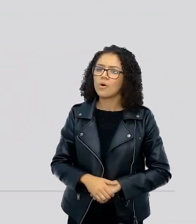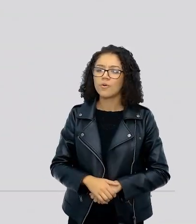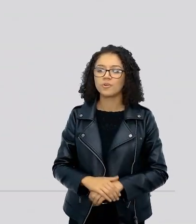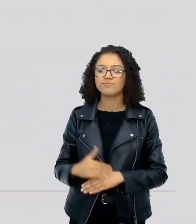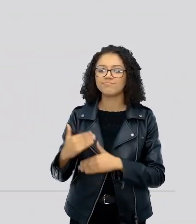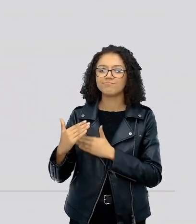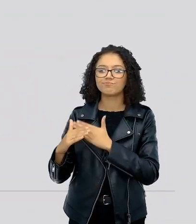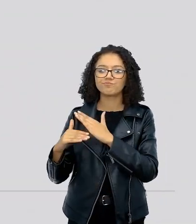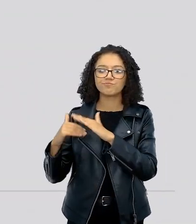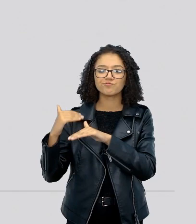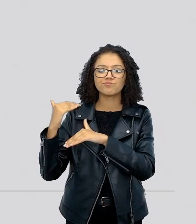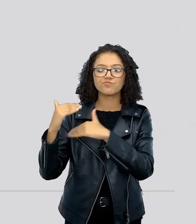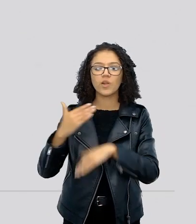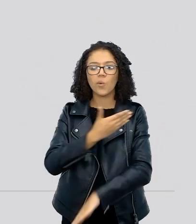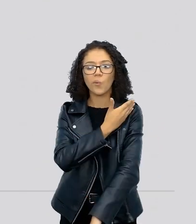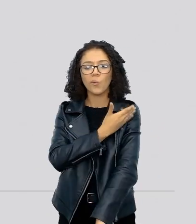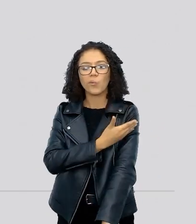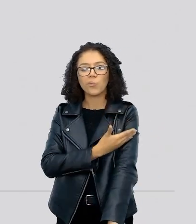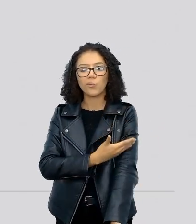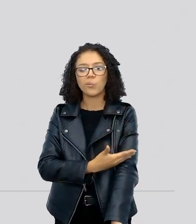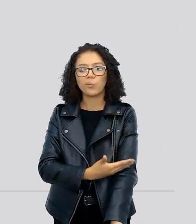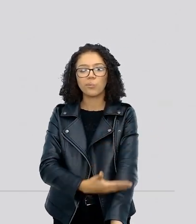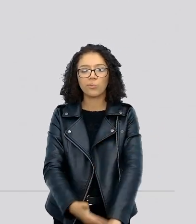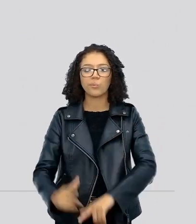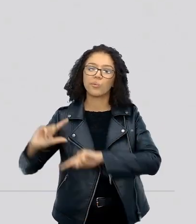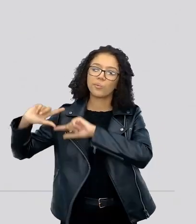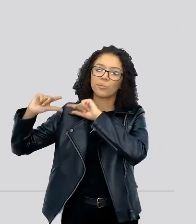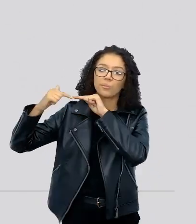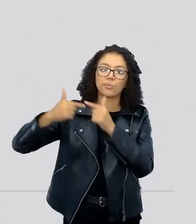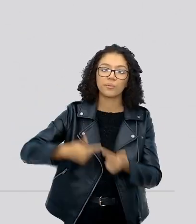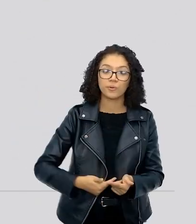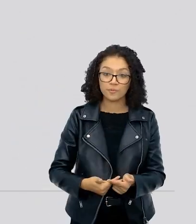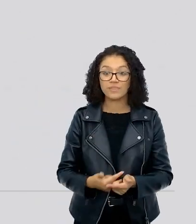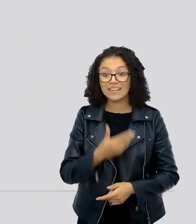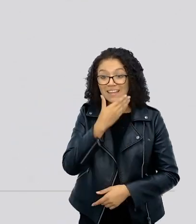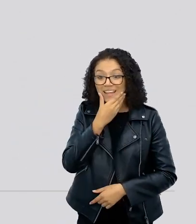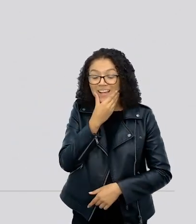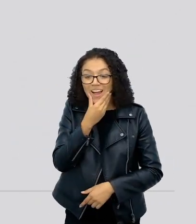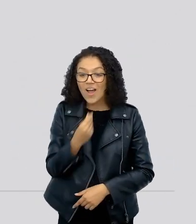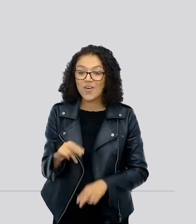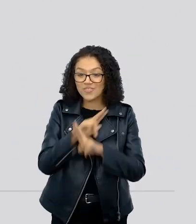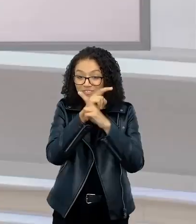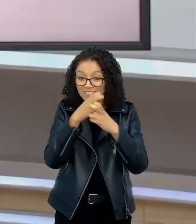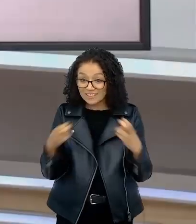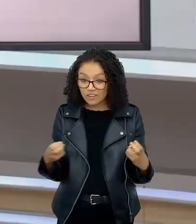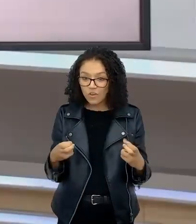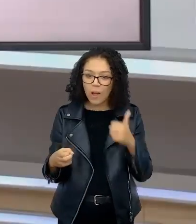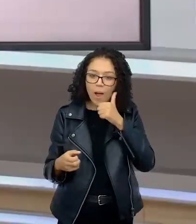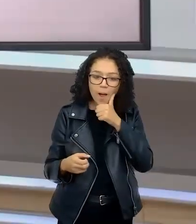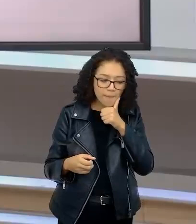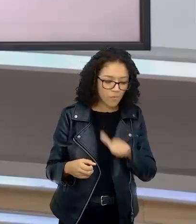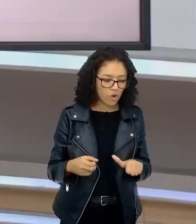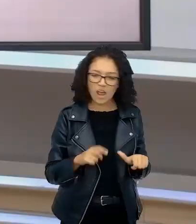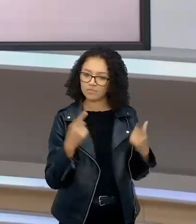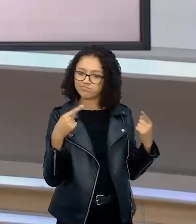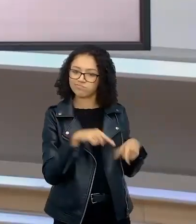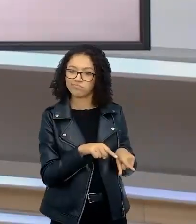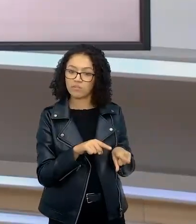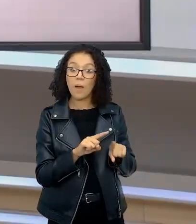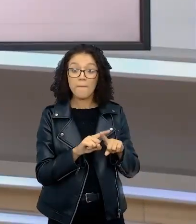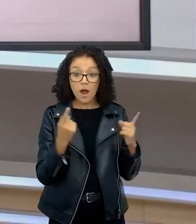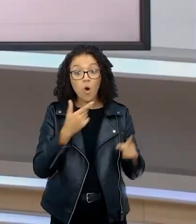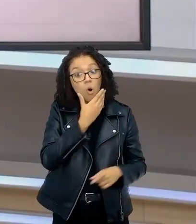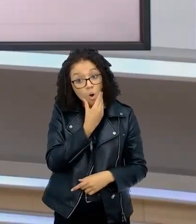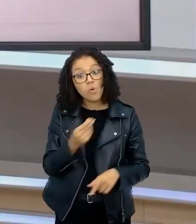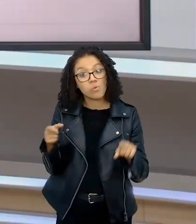aprendendo tudo isso. E aí, como eu disse, essa masculinidade tóxica e o machismo afetam não só as mulheres, mas também os homens. Os